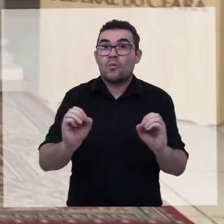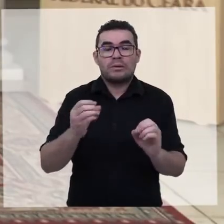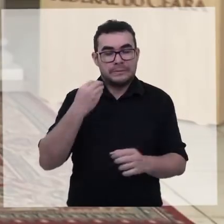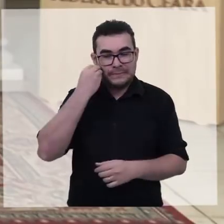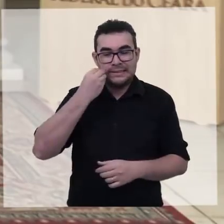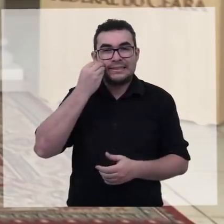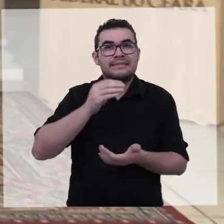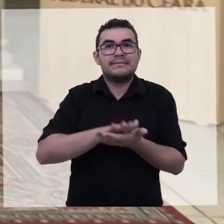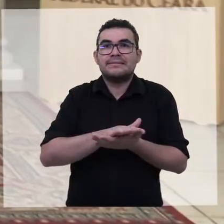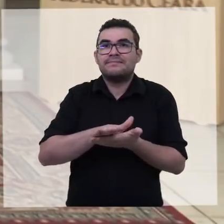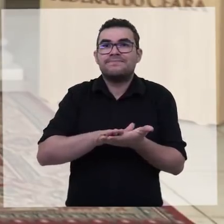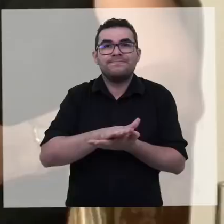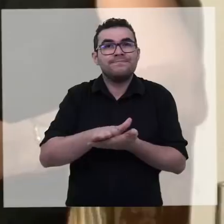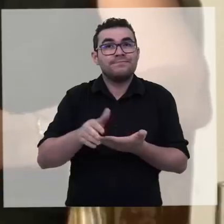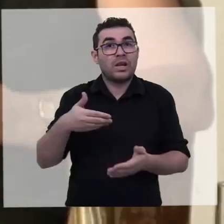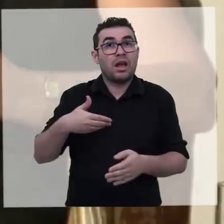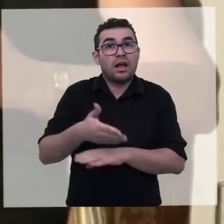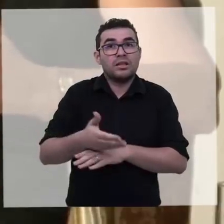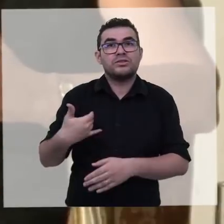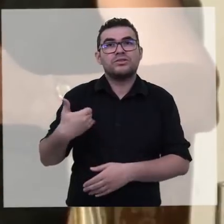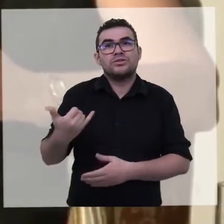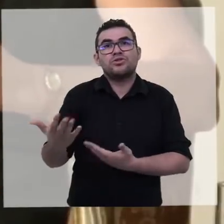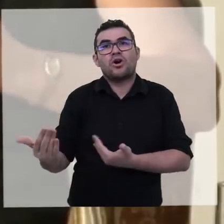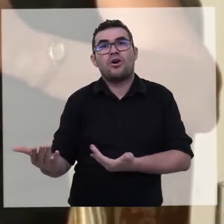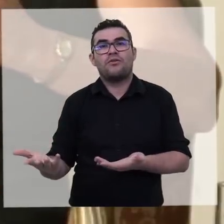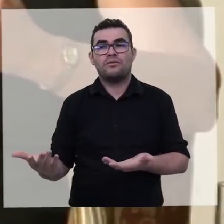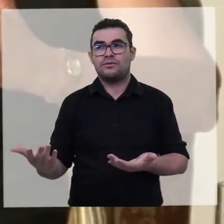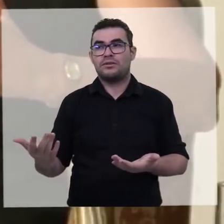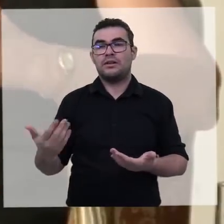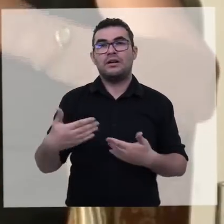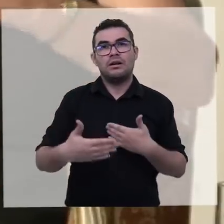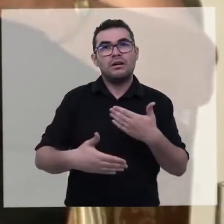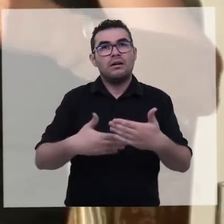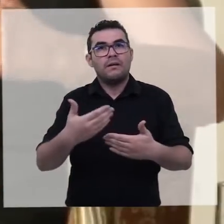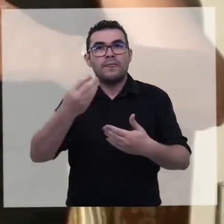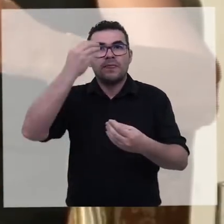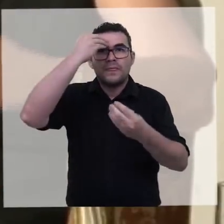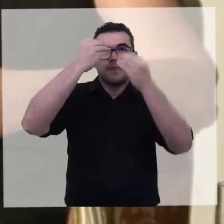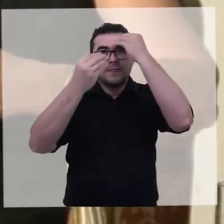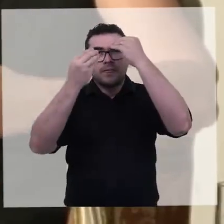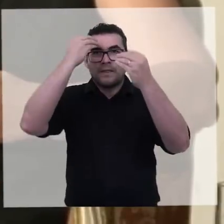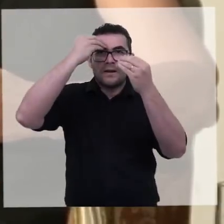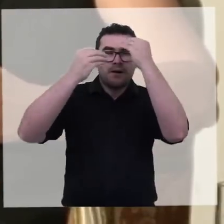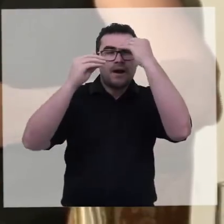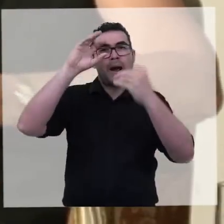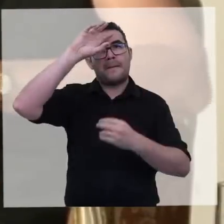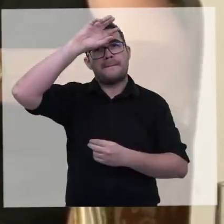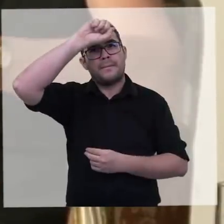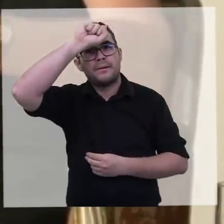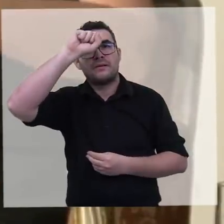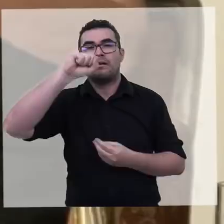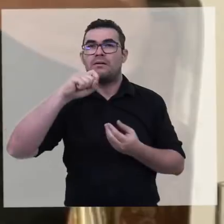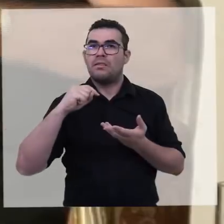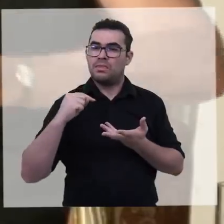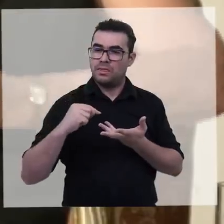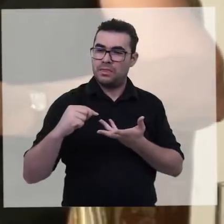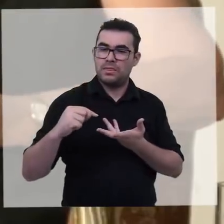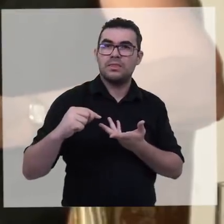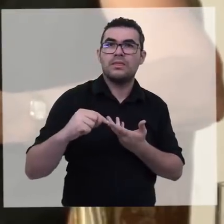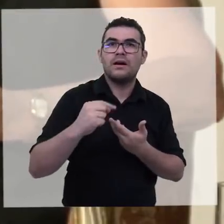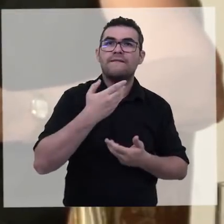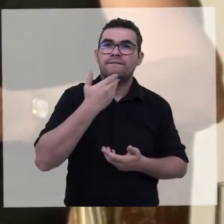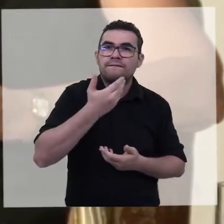ainda, você entra relativamente jovem, então você vai adquirindo aquele conhecimento e vai